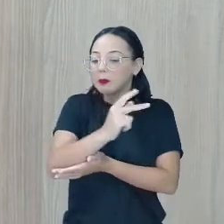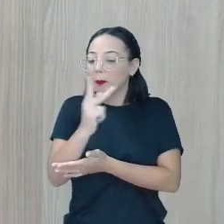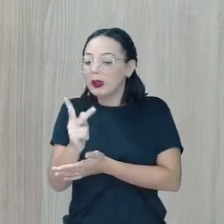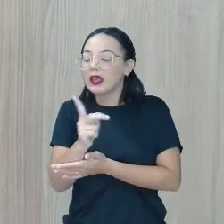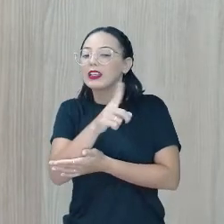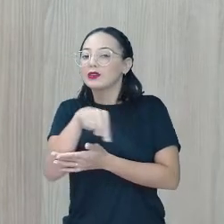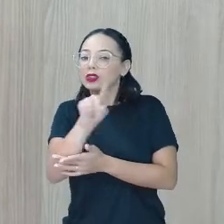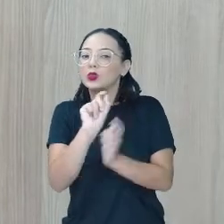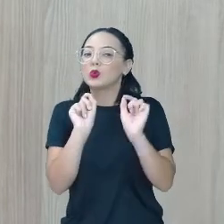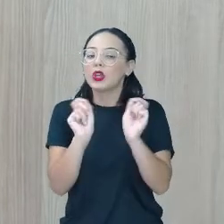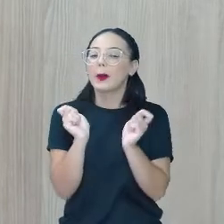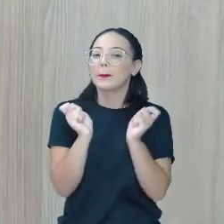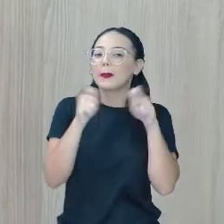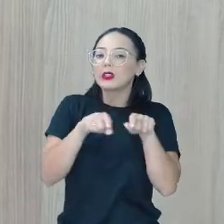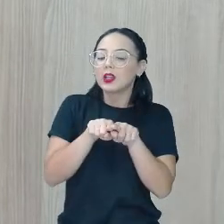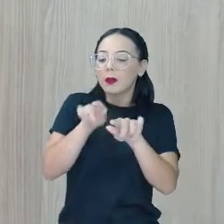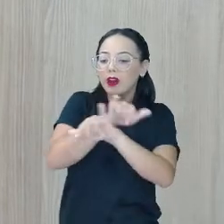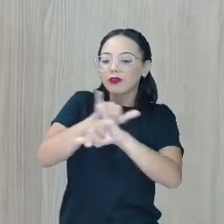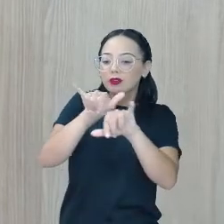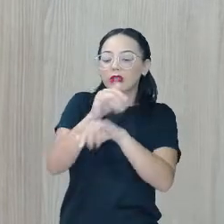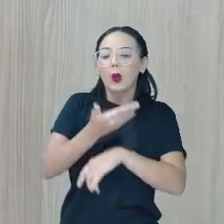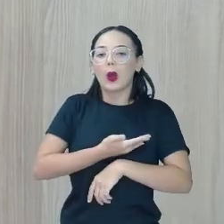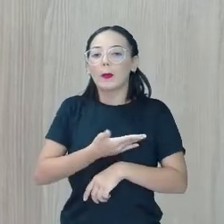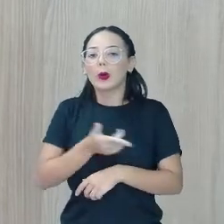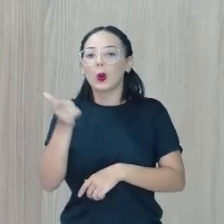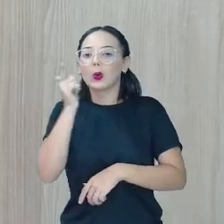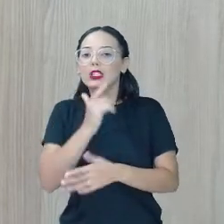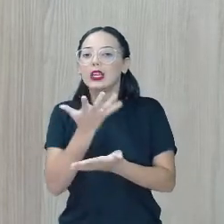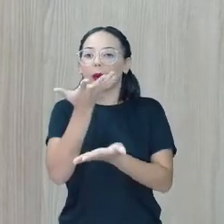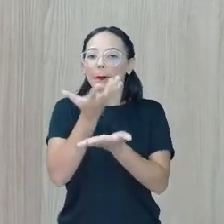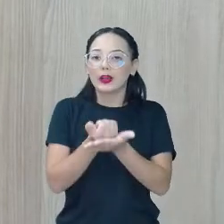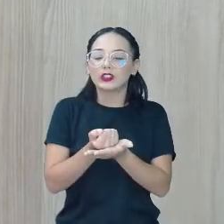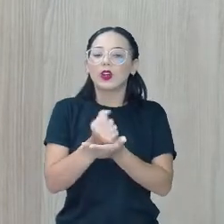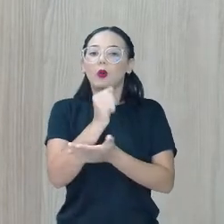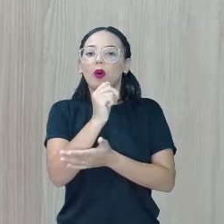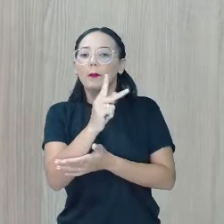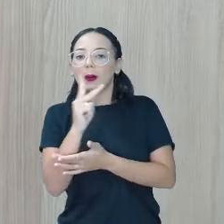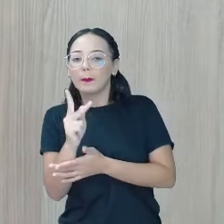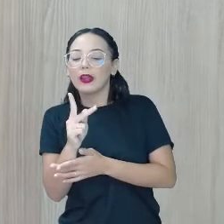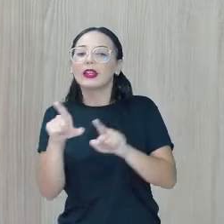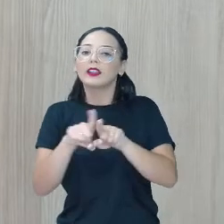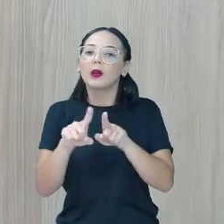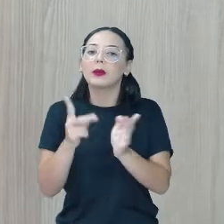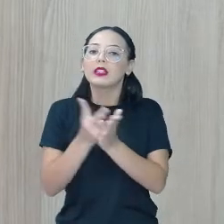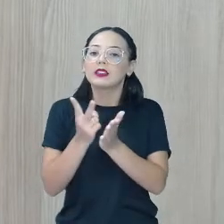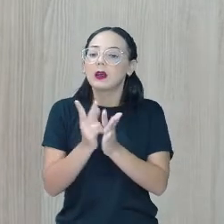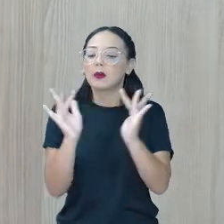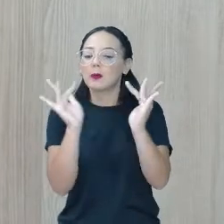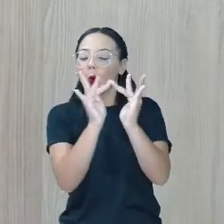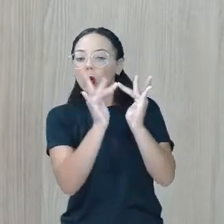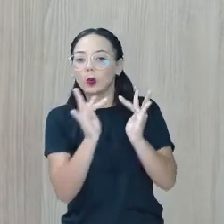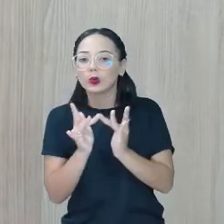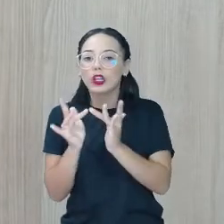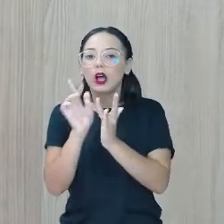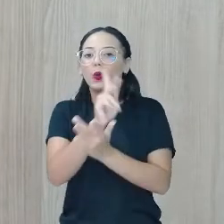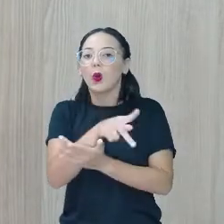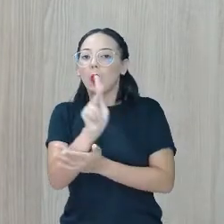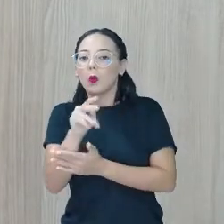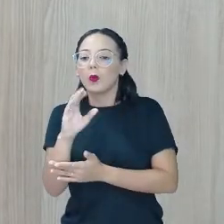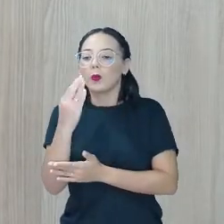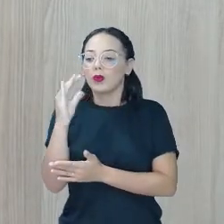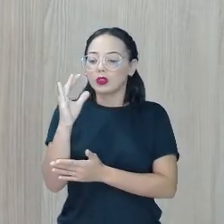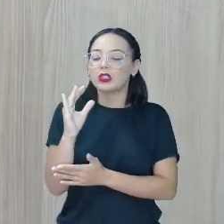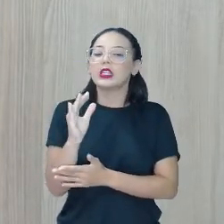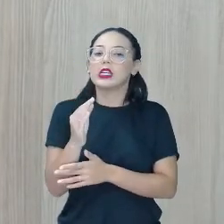que vocês possam avisar os colegas para baixar esse aplicativo. Estejam sempre em contato com o seu professor de ciências na escola, é